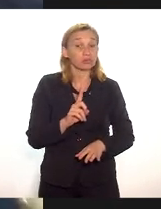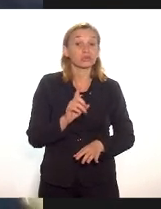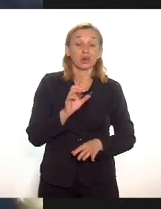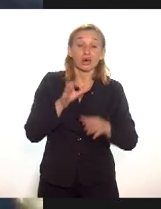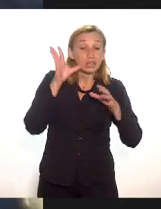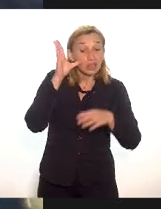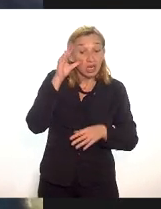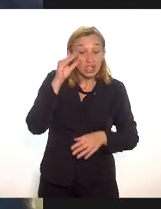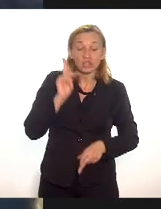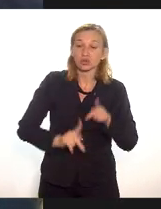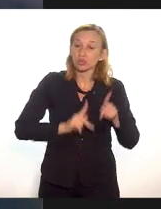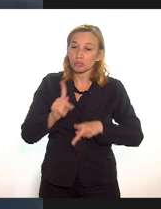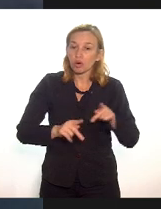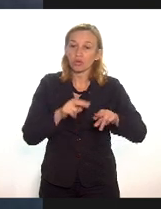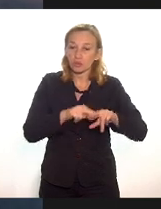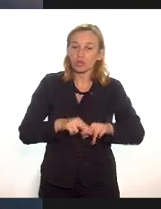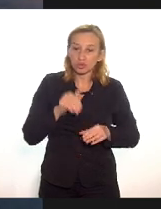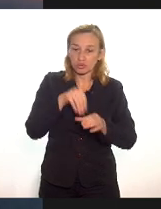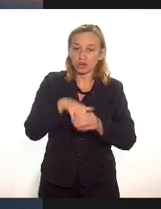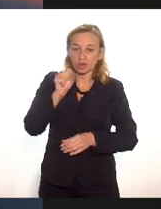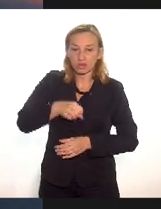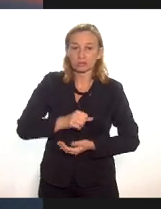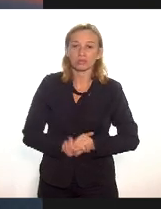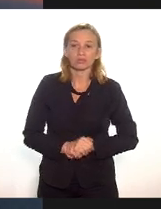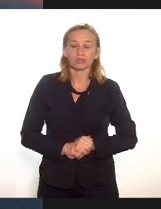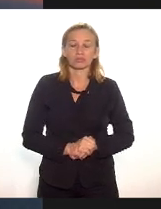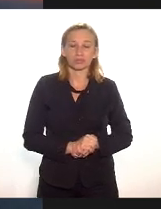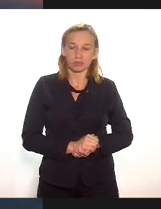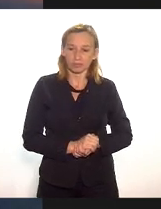interesse do povo e, por isso, meu voto é sim.